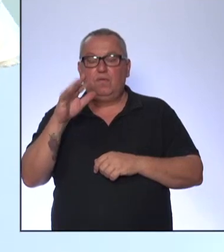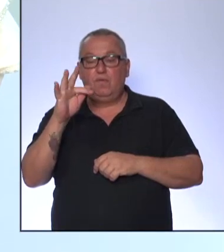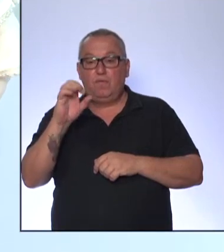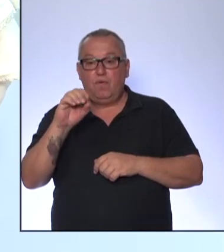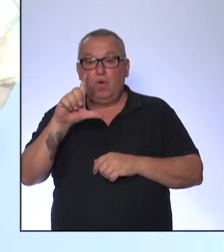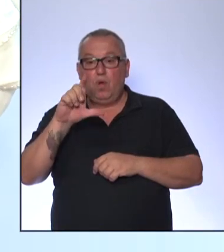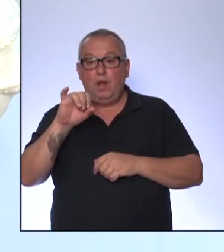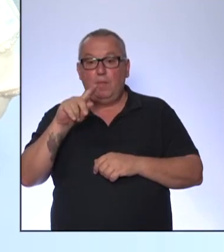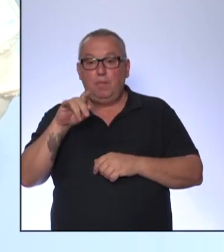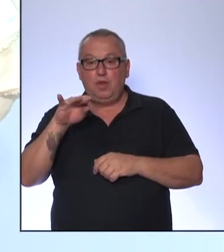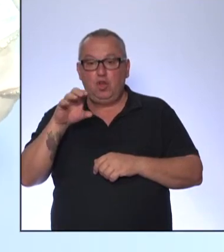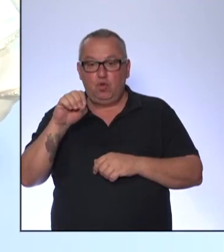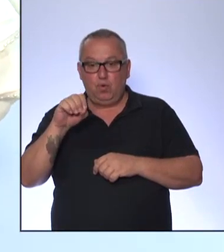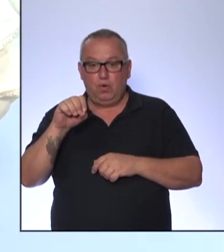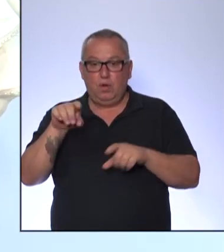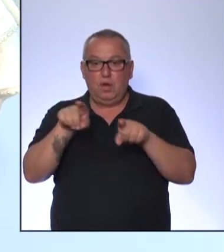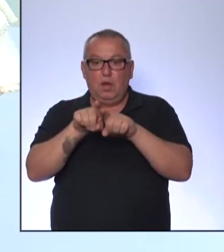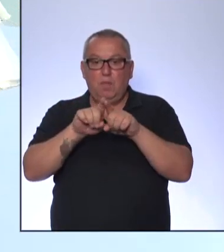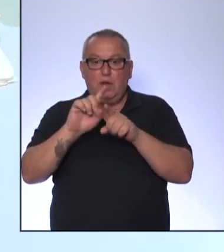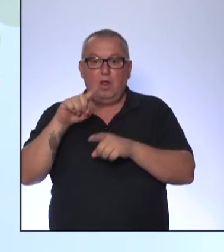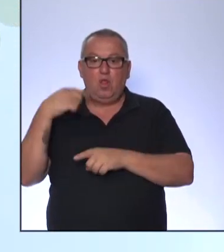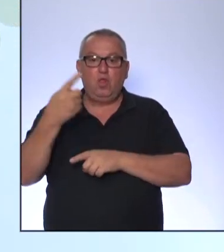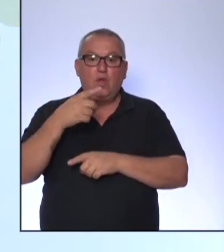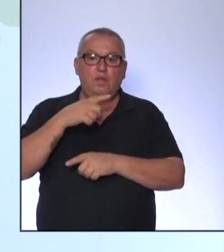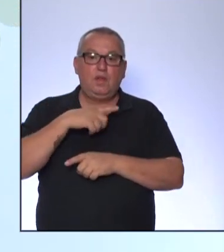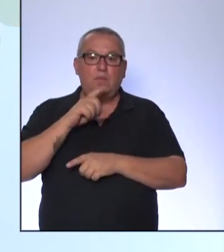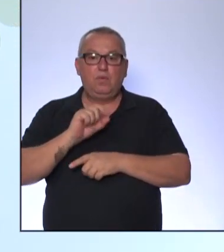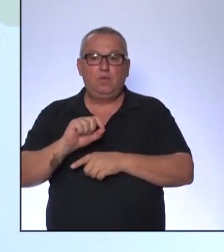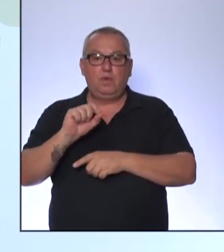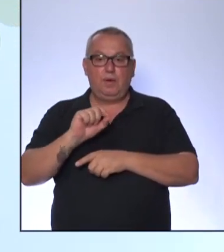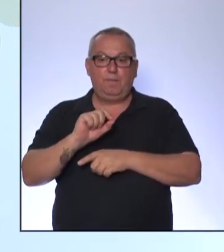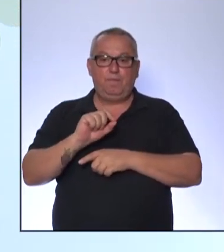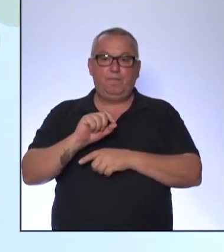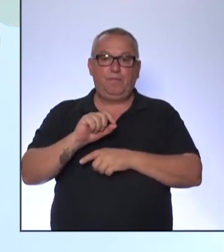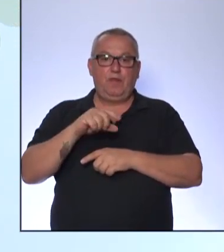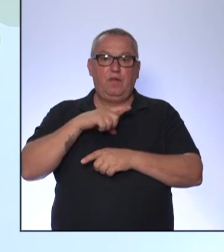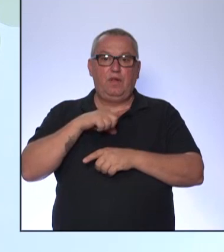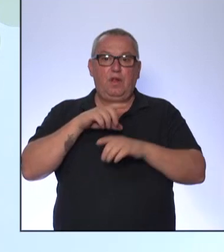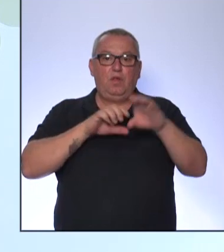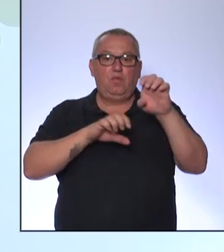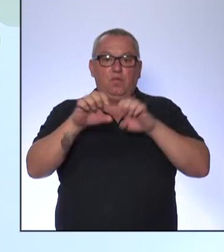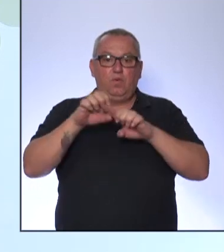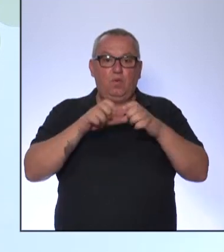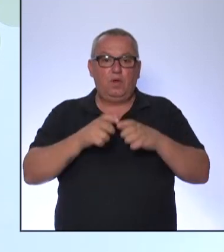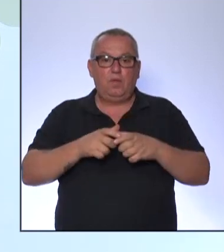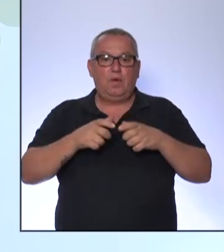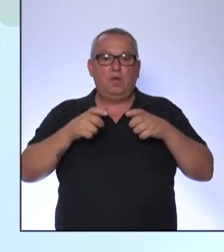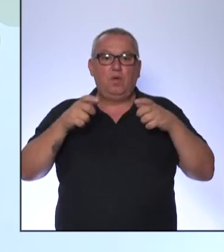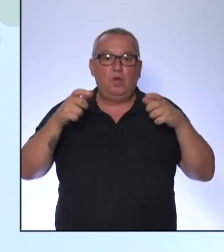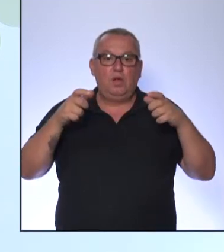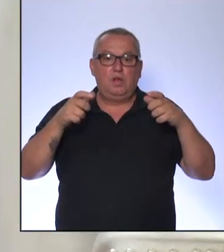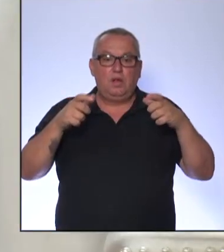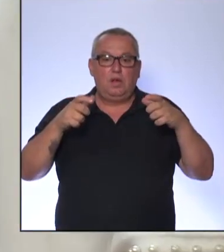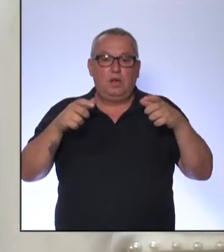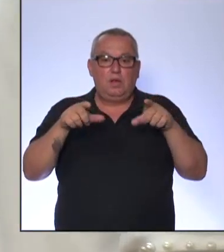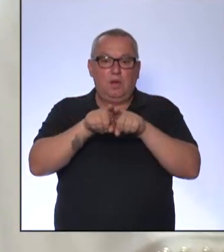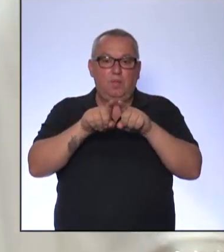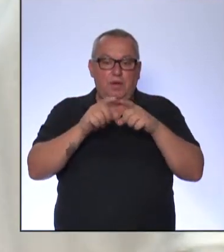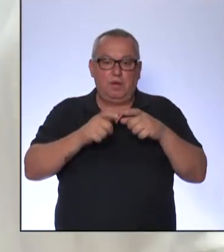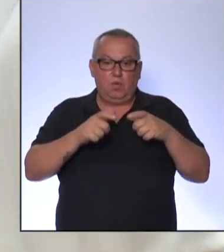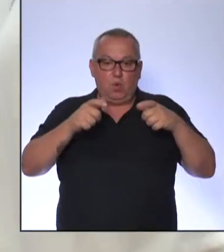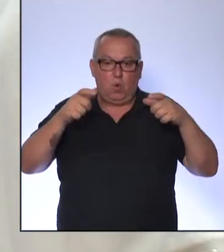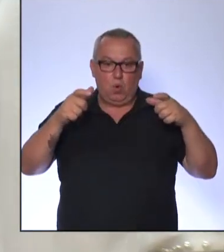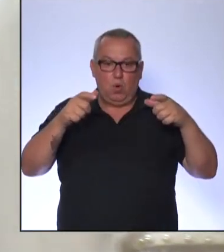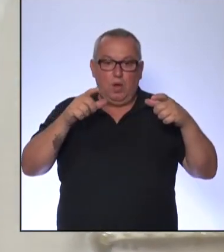membrana, certo? Além disso, o que nós temos nessa membrana? Nós vamos ter estruturas maiores, tá? E essas estruturas